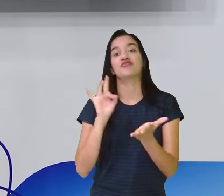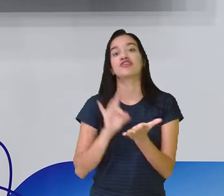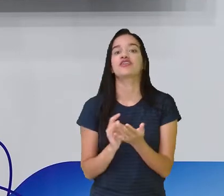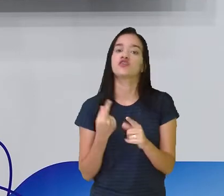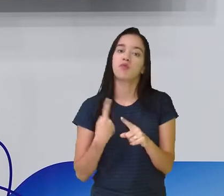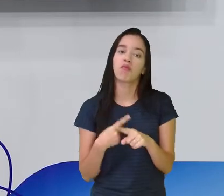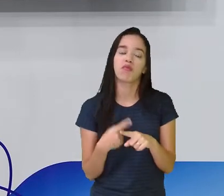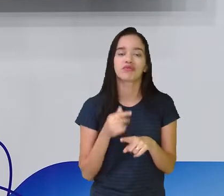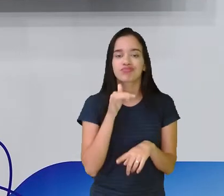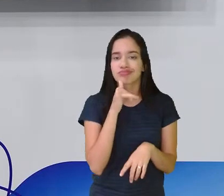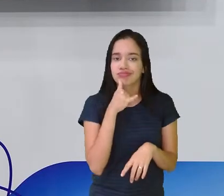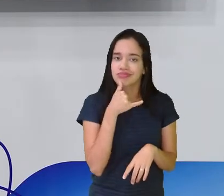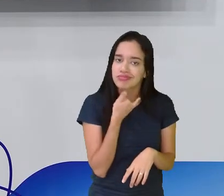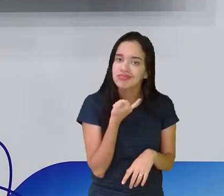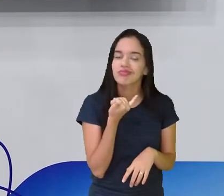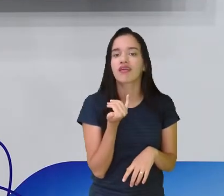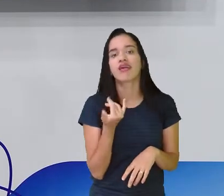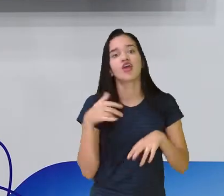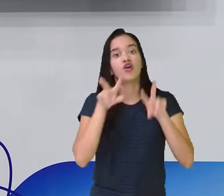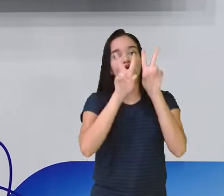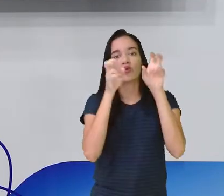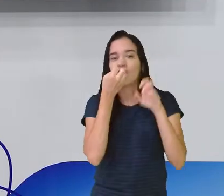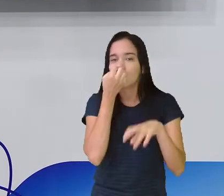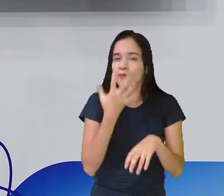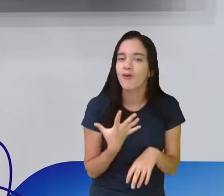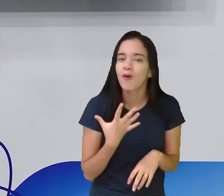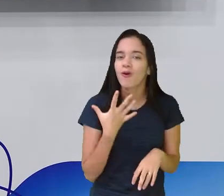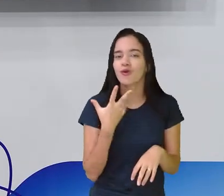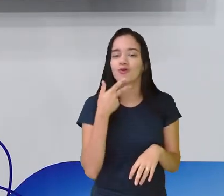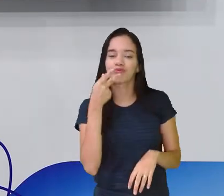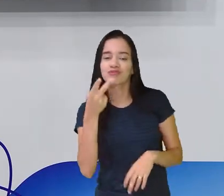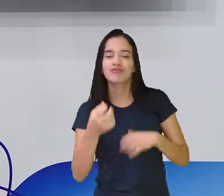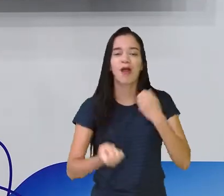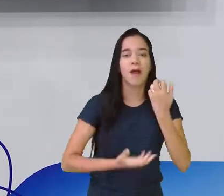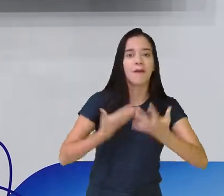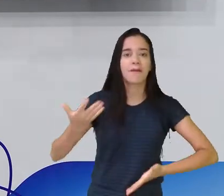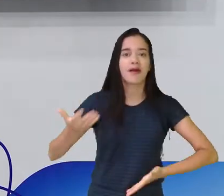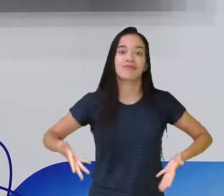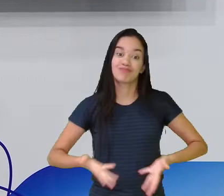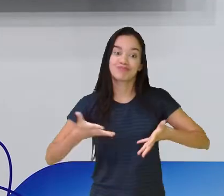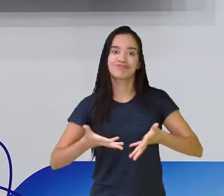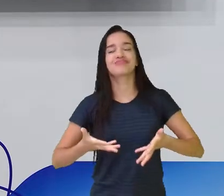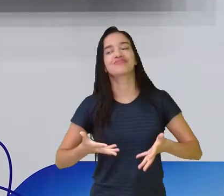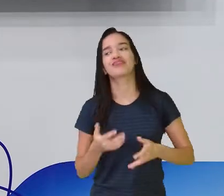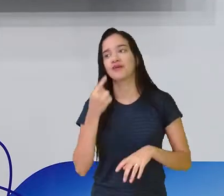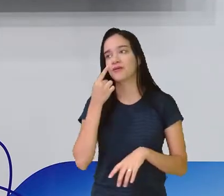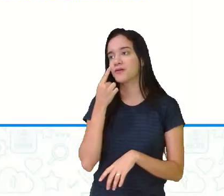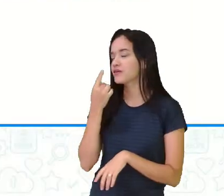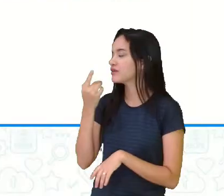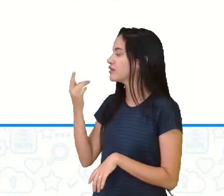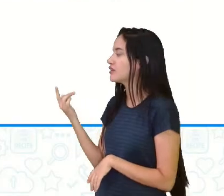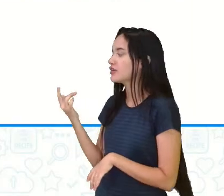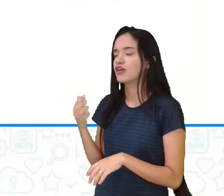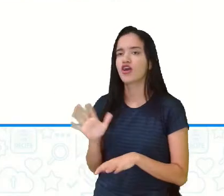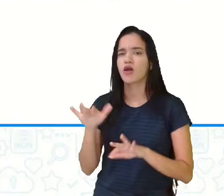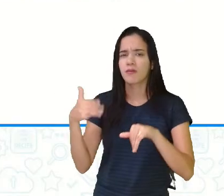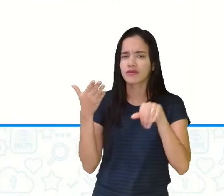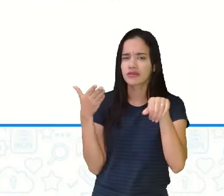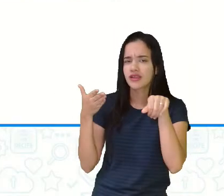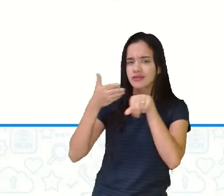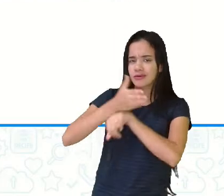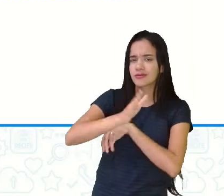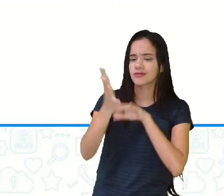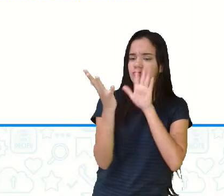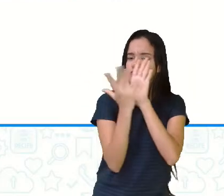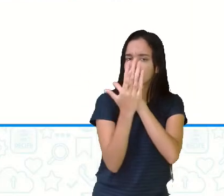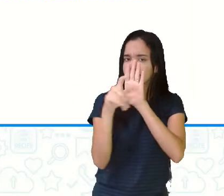porque infelizmente o assunto foi tão bom, fui falando tanto, me empolgando tanto, mas eu vou deixar aqui, ó, para vocês entrarem lá no QR Code, vai